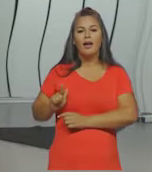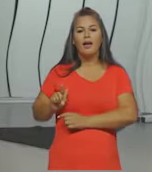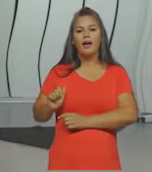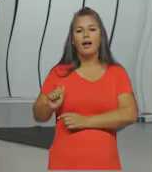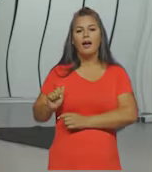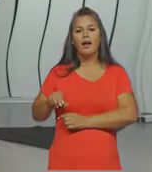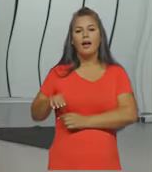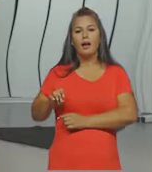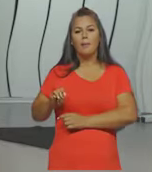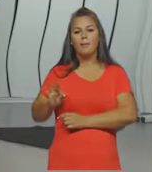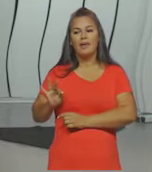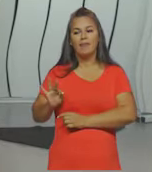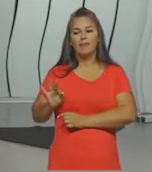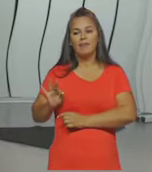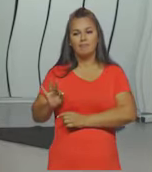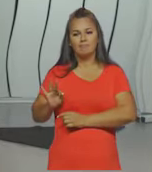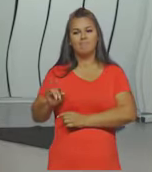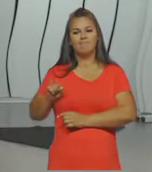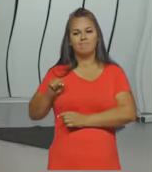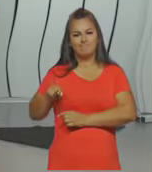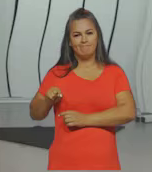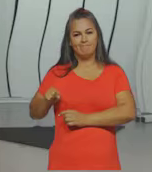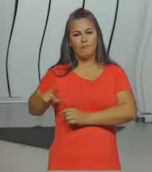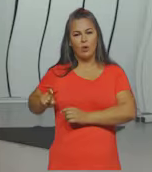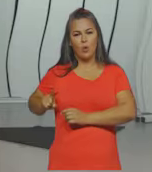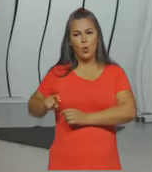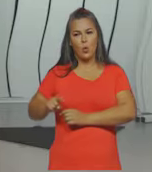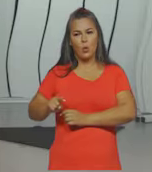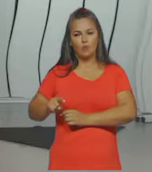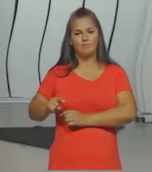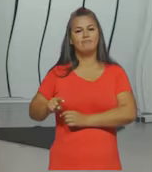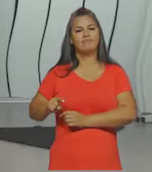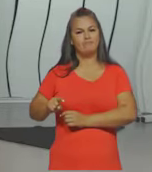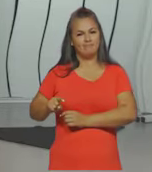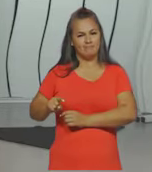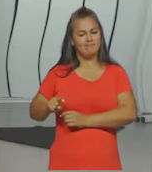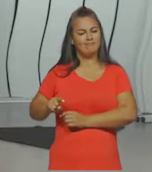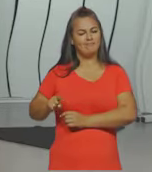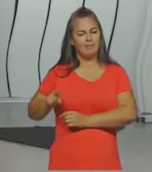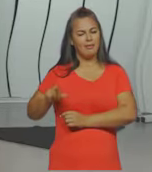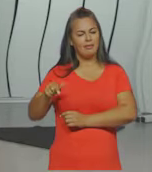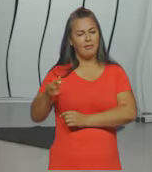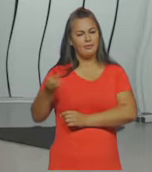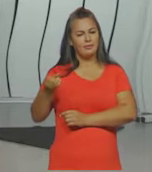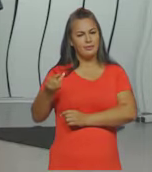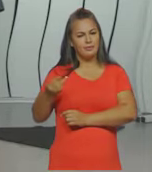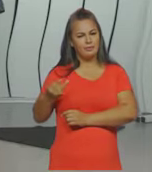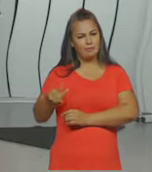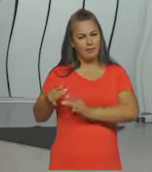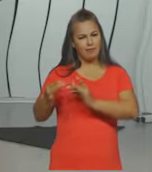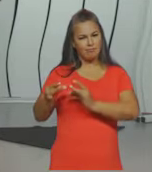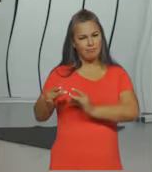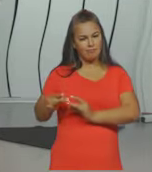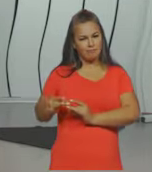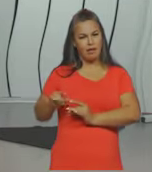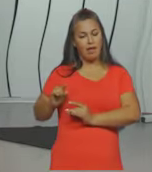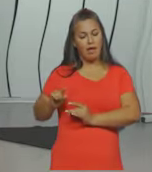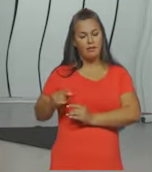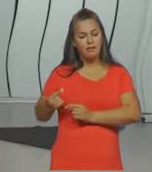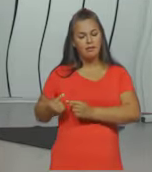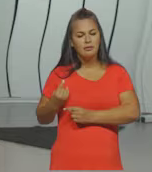femininas, né? A gente fala muito óvulo, mas o correto é ovócito 2. Eu vou explicar isso para vocês,